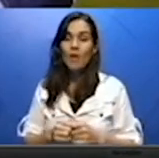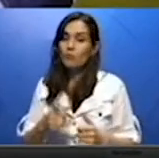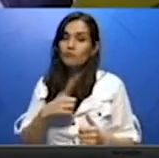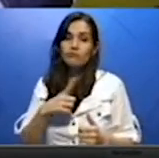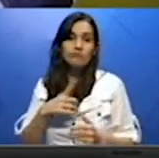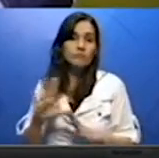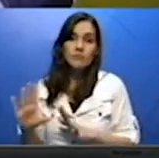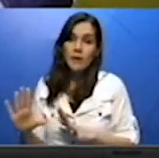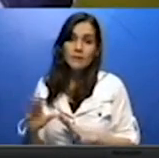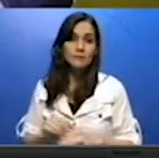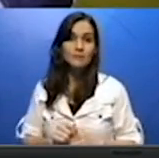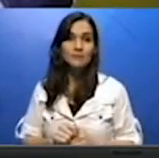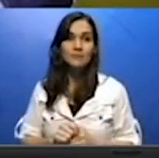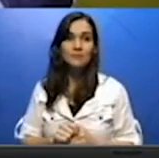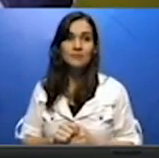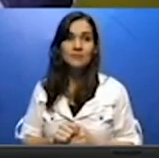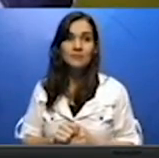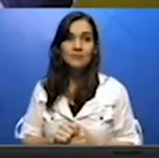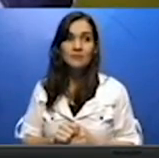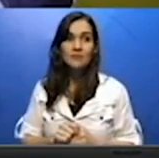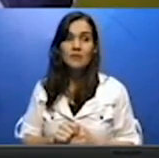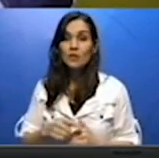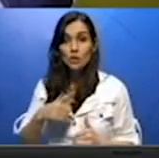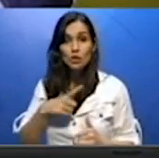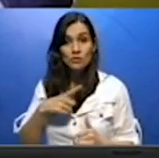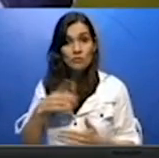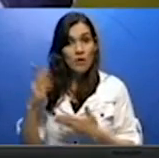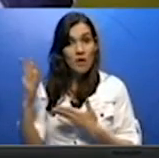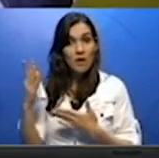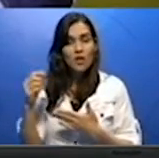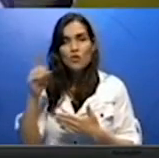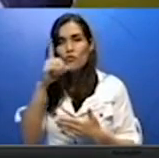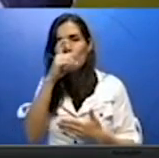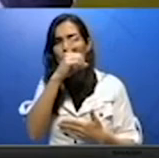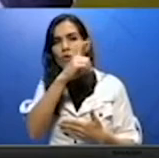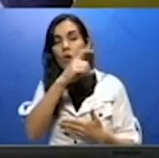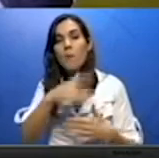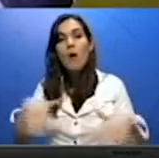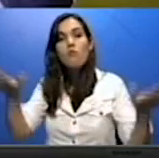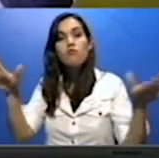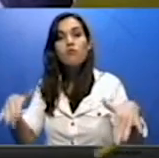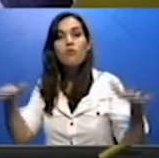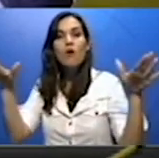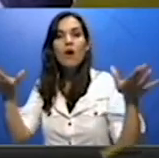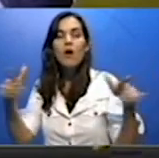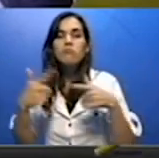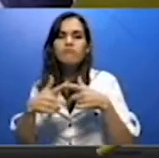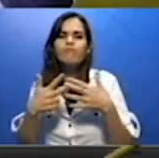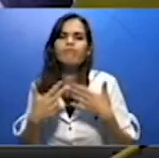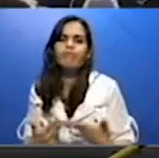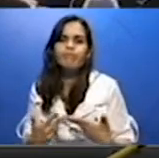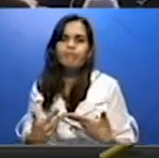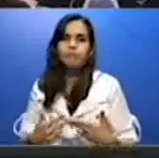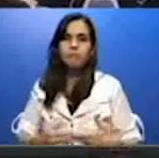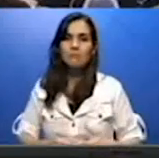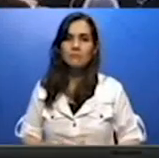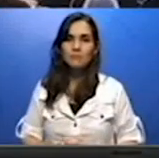ela se enche Esses animais tivessem bexiga urinária dificultaria o ato deles voar